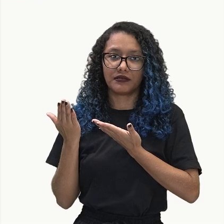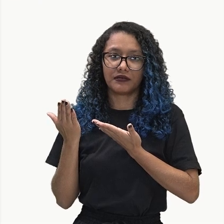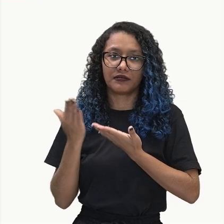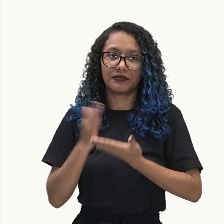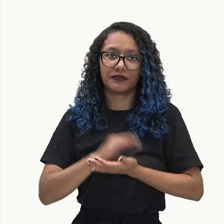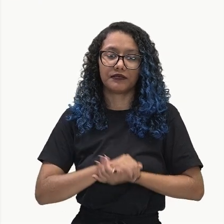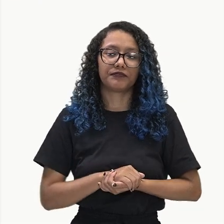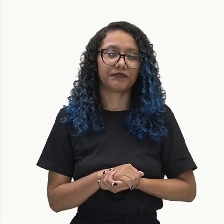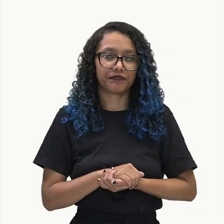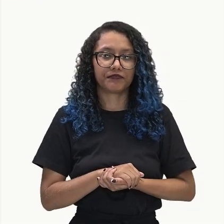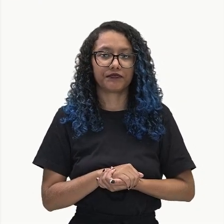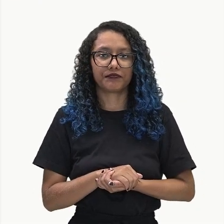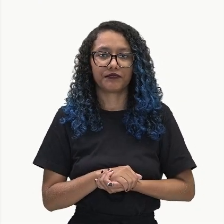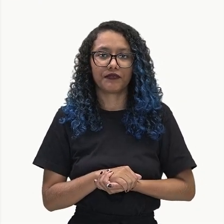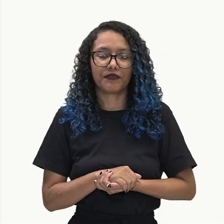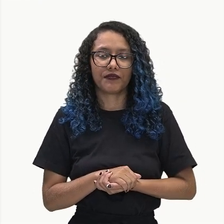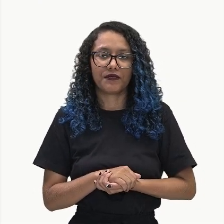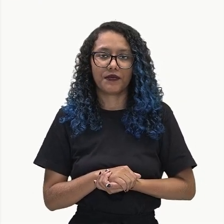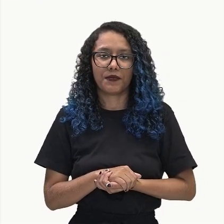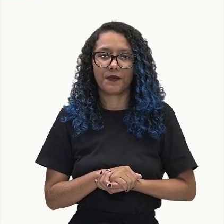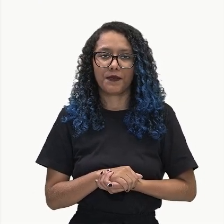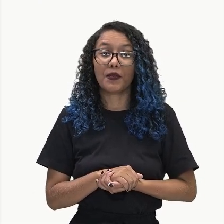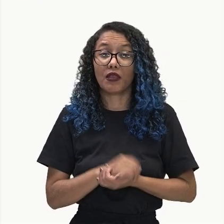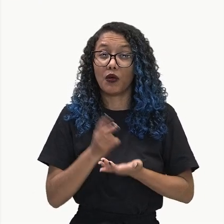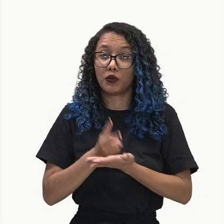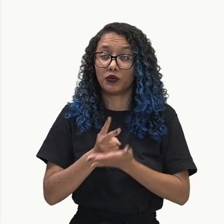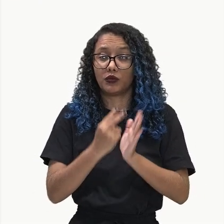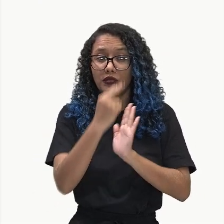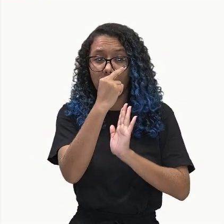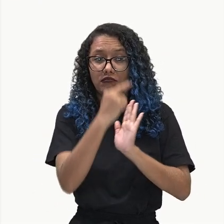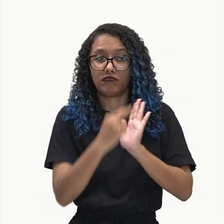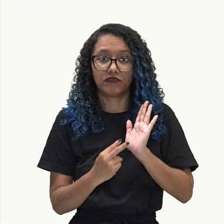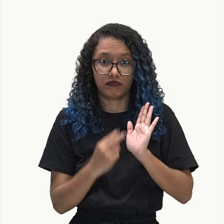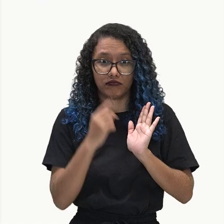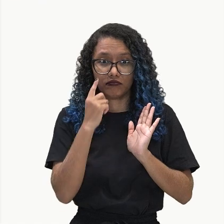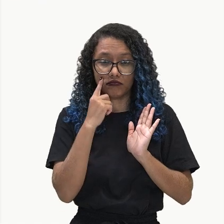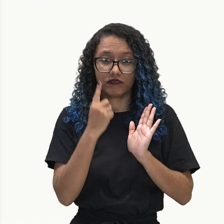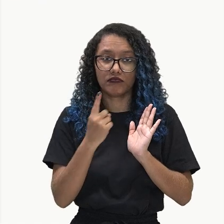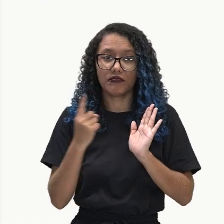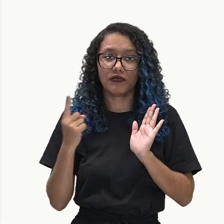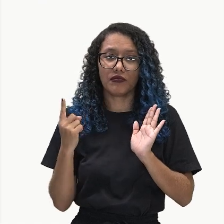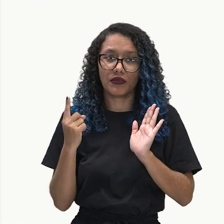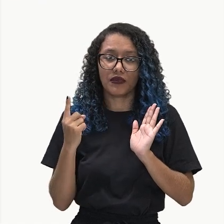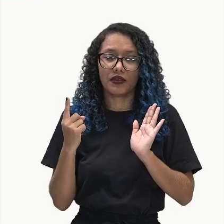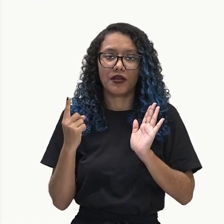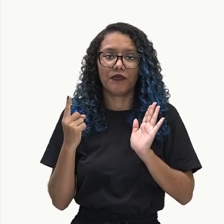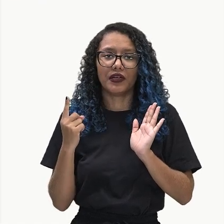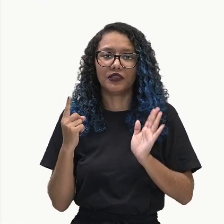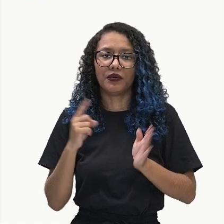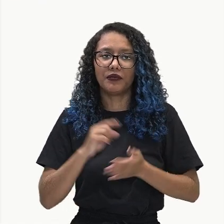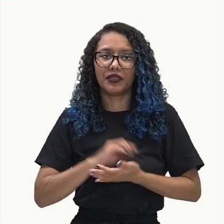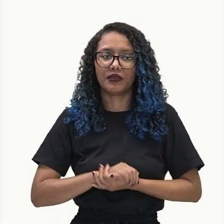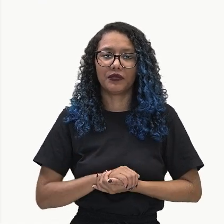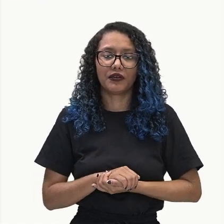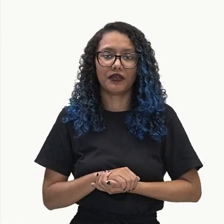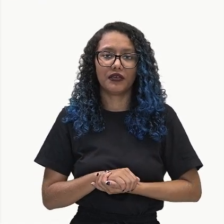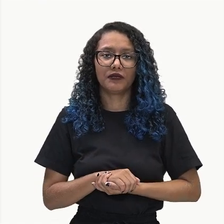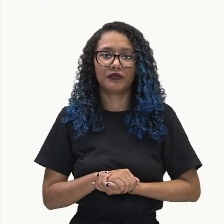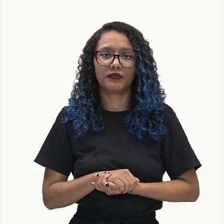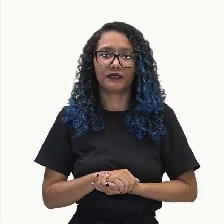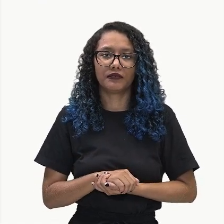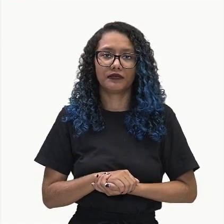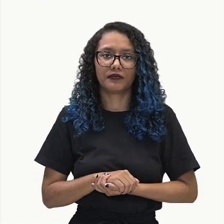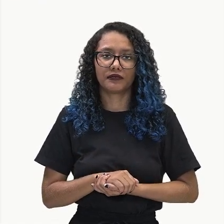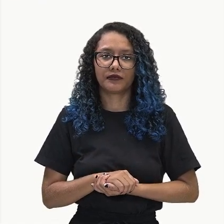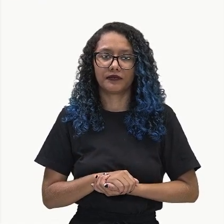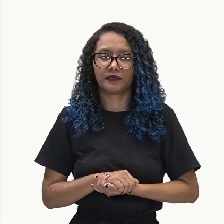anos tienes? 7. ¿Qué te apetece hacer? Podemos cruzar el río. ¿Cómo te